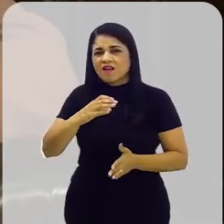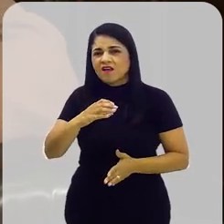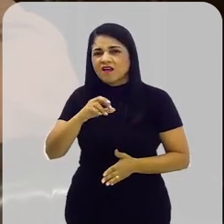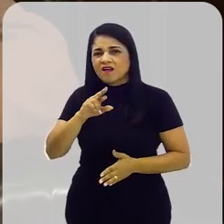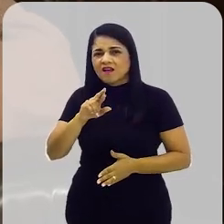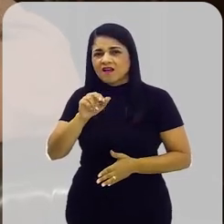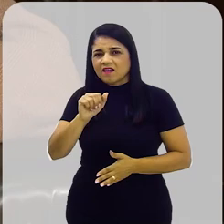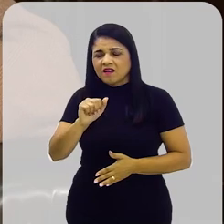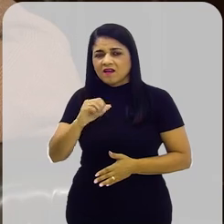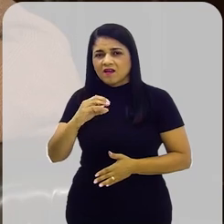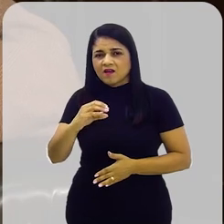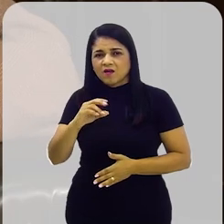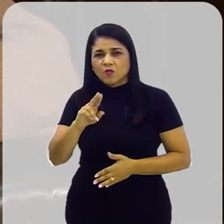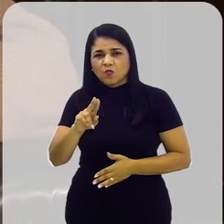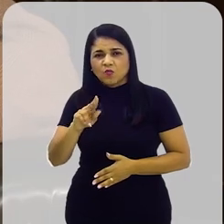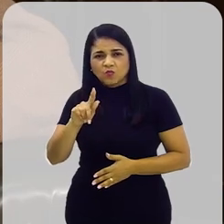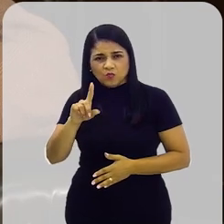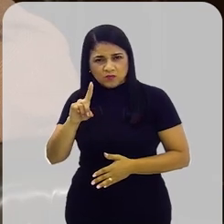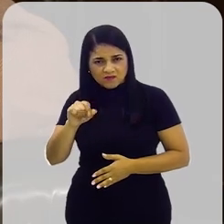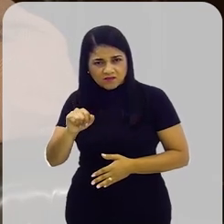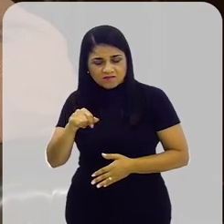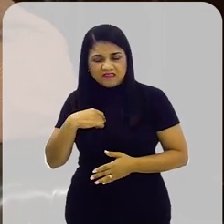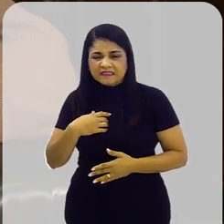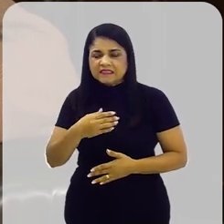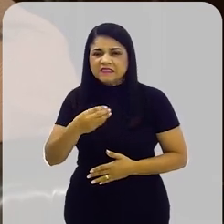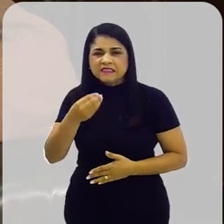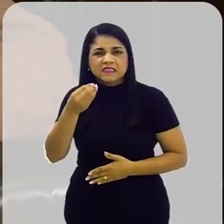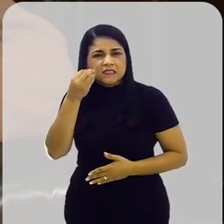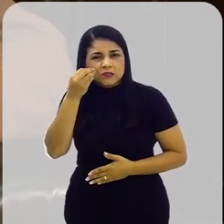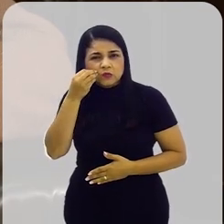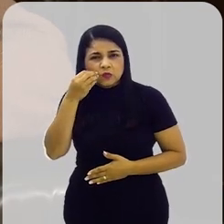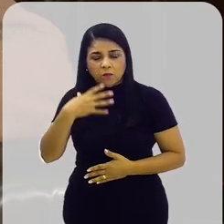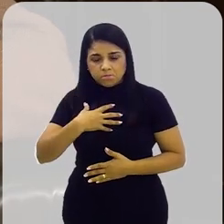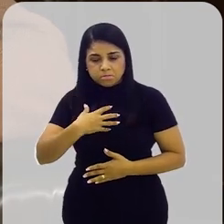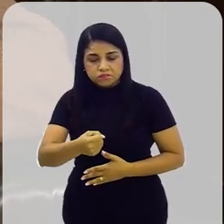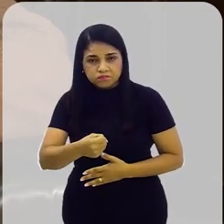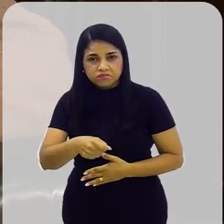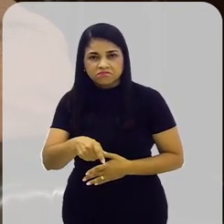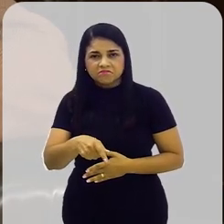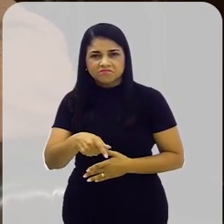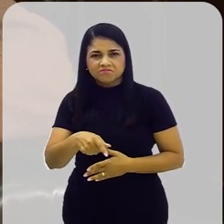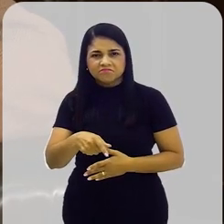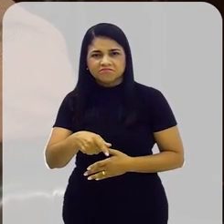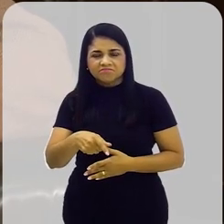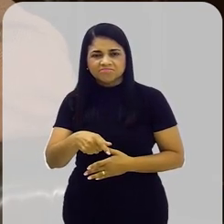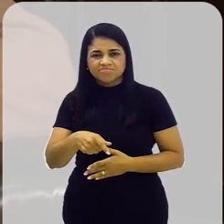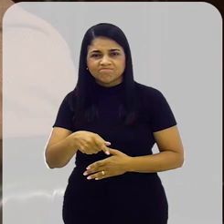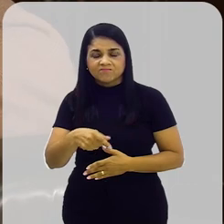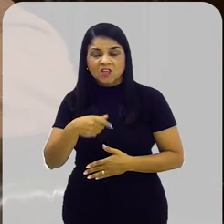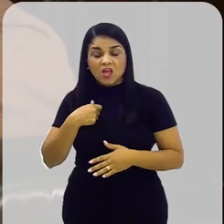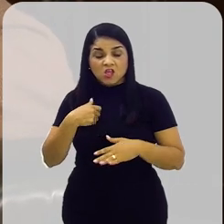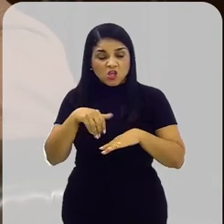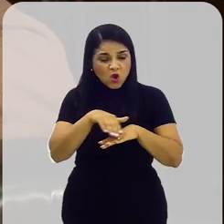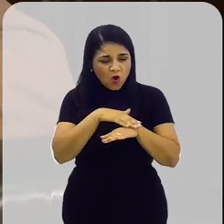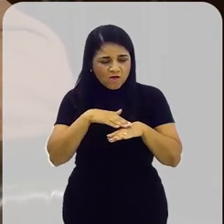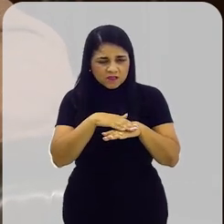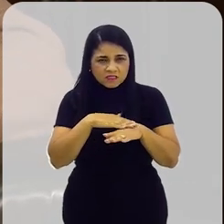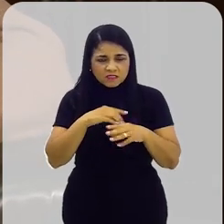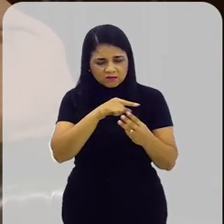Não querendo viver, querendo morrer, tentou se matar. E na nossa